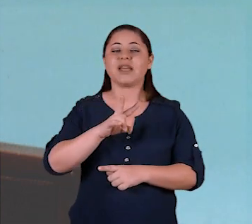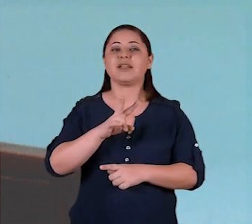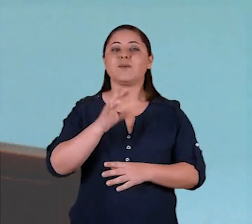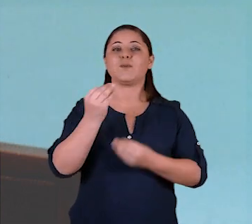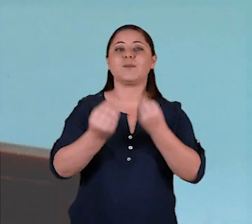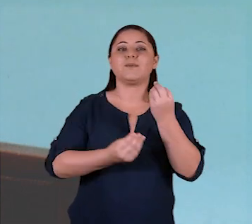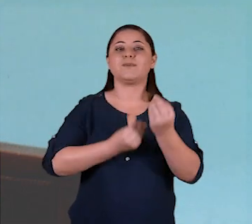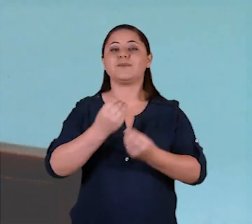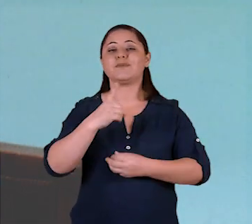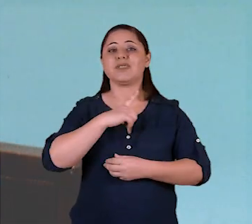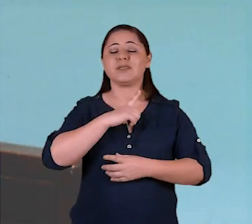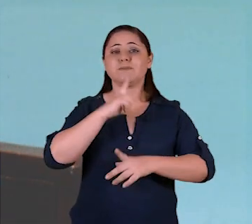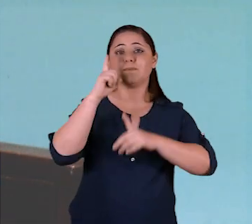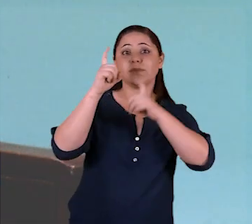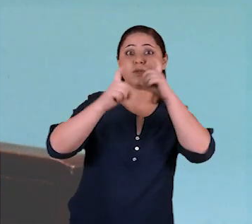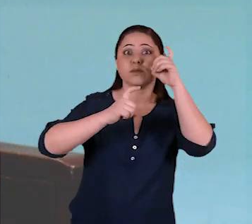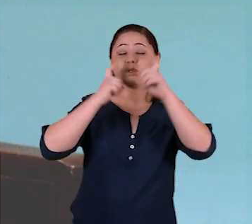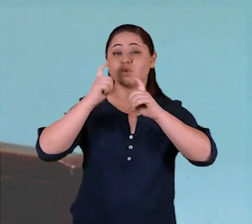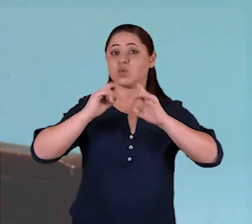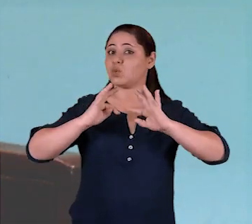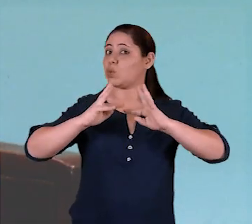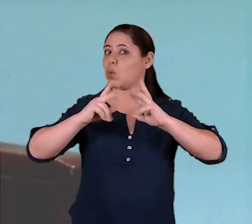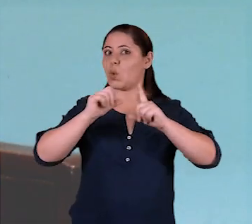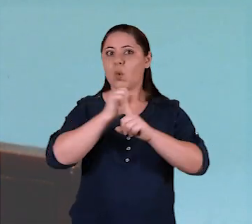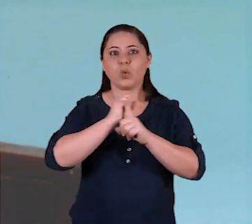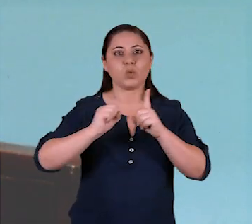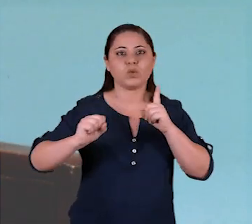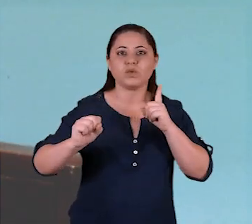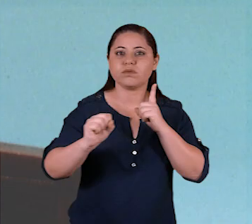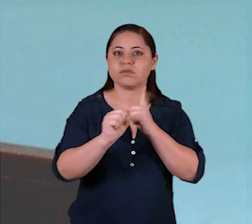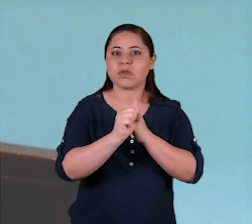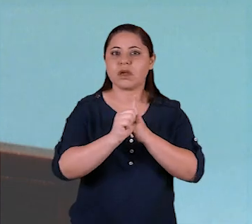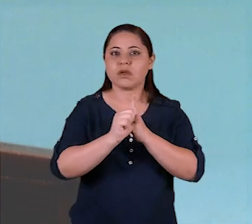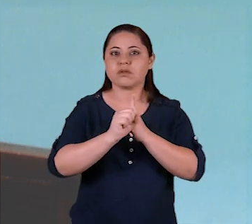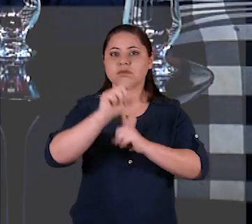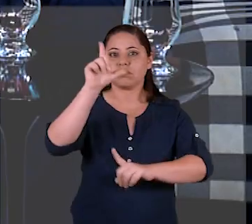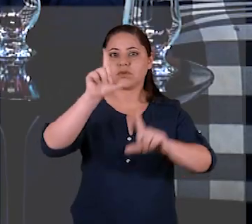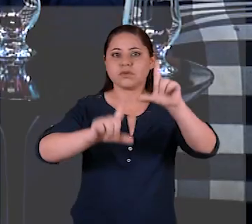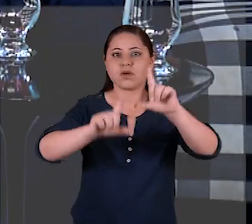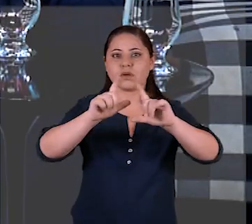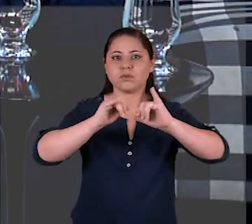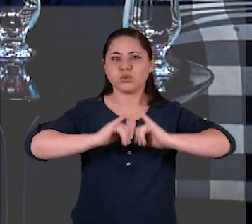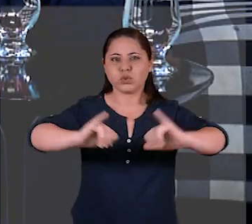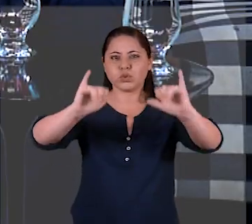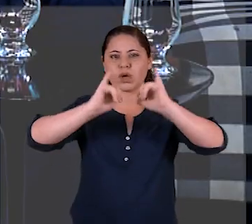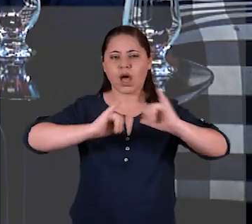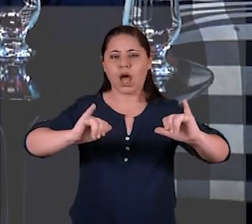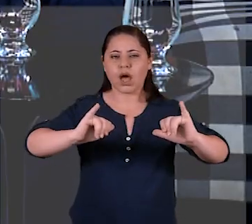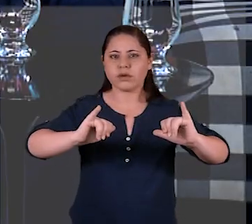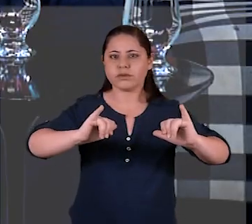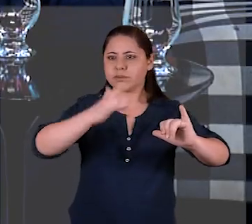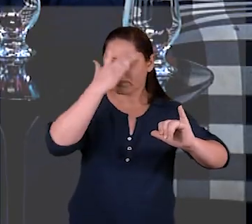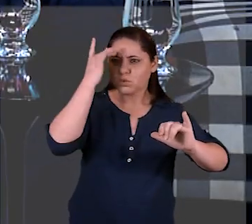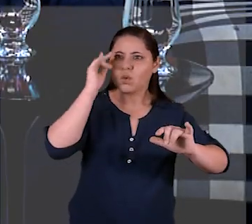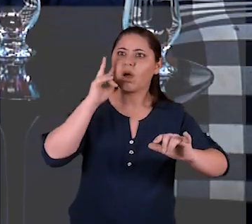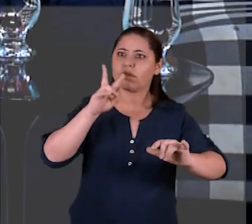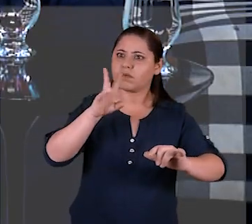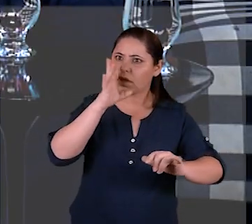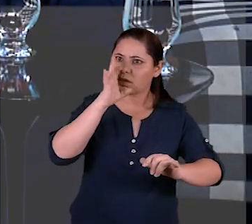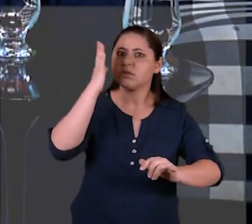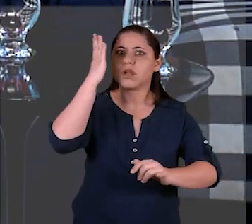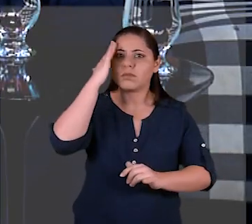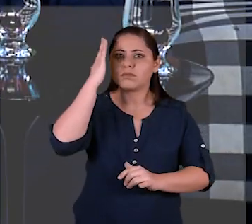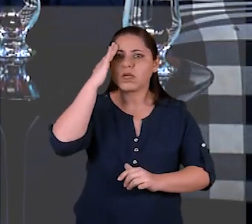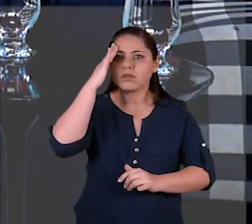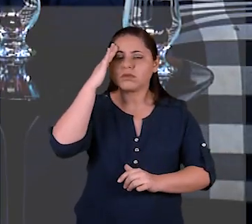existe essa preocupação de toda a sociedade, essa preocupação de toda a imprensa, e as pessoas estão vivenciando mais. Então,